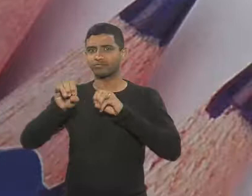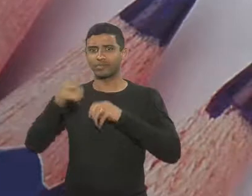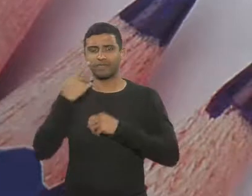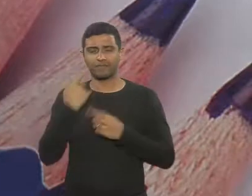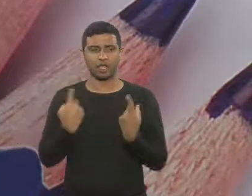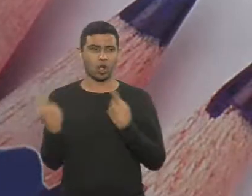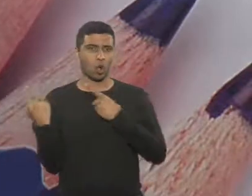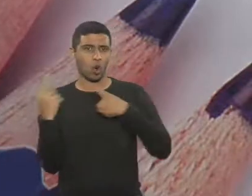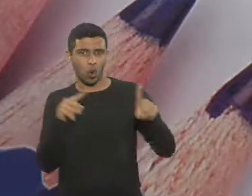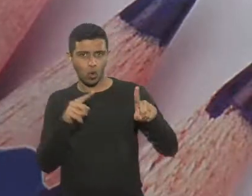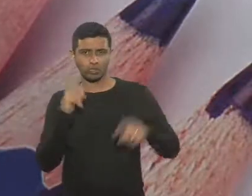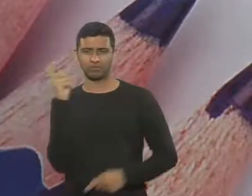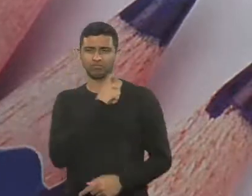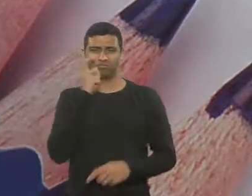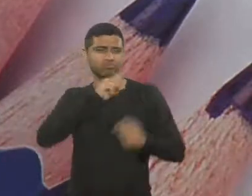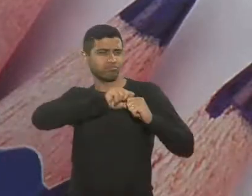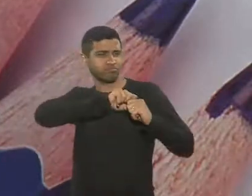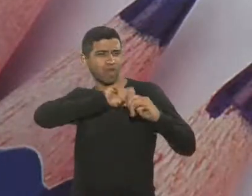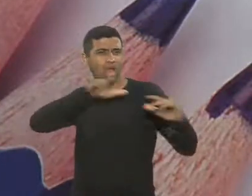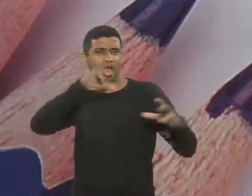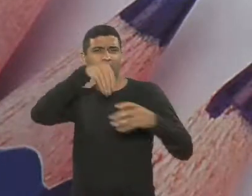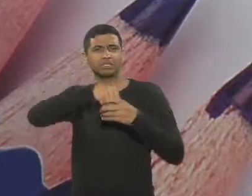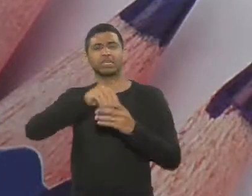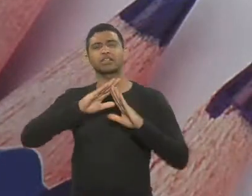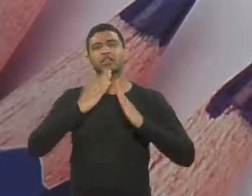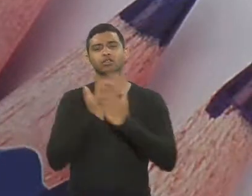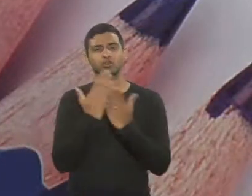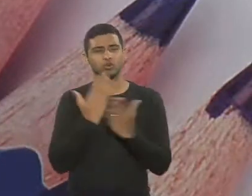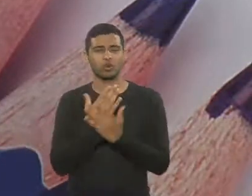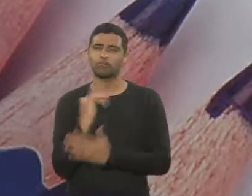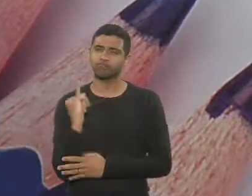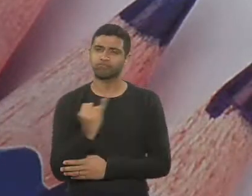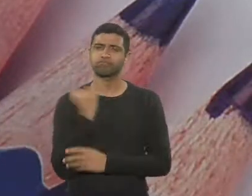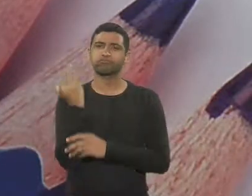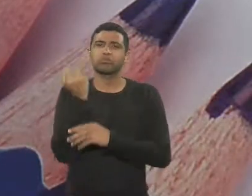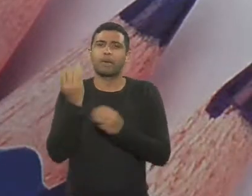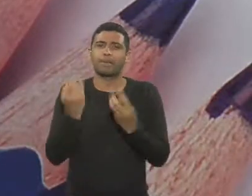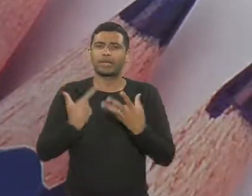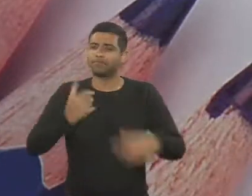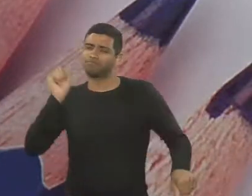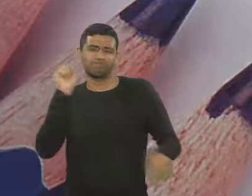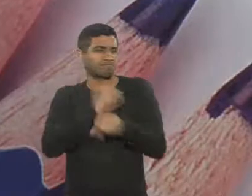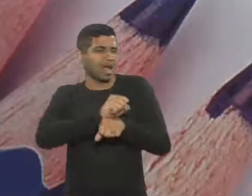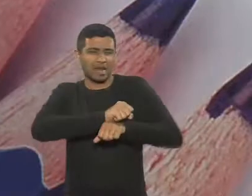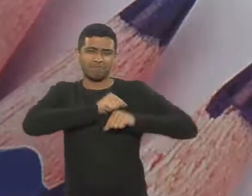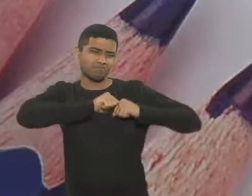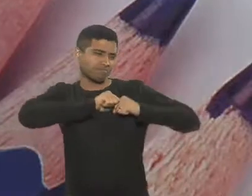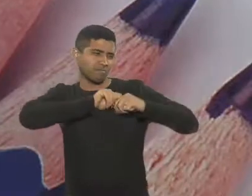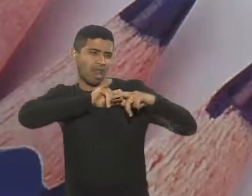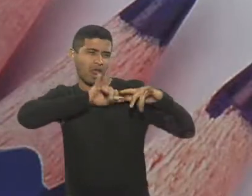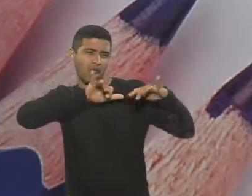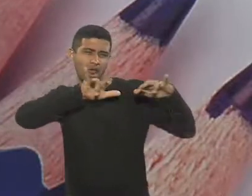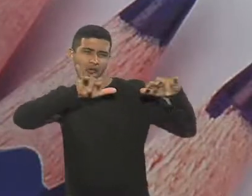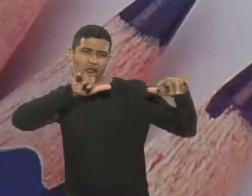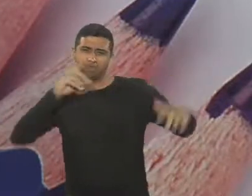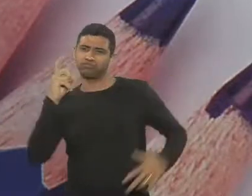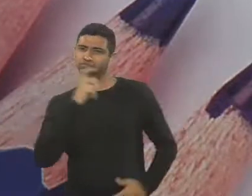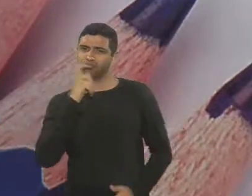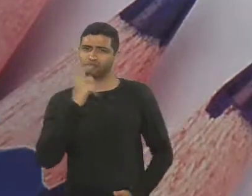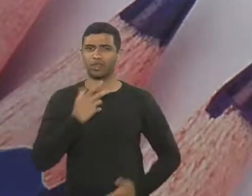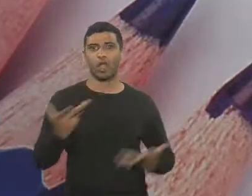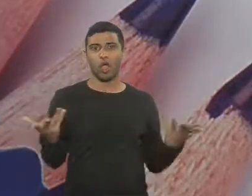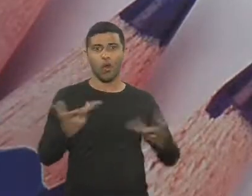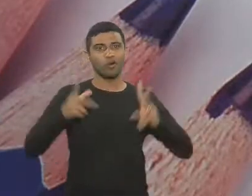o combate às fake news em sala de aula tem papel importante para impedir a disseminação de notícias